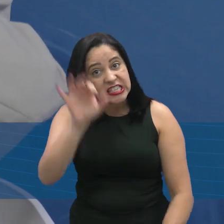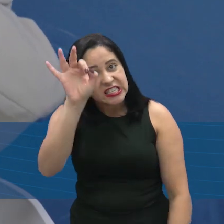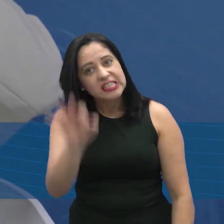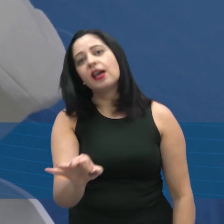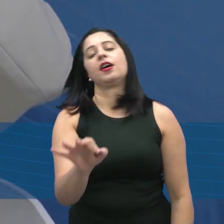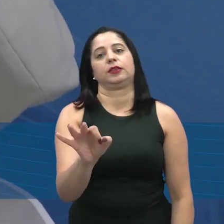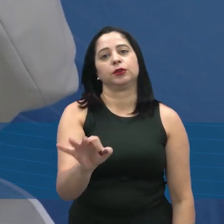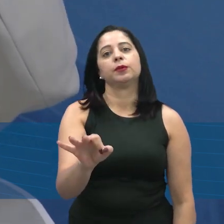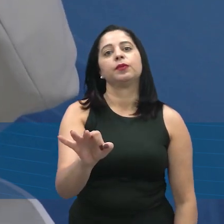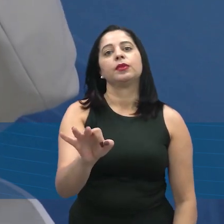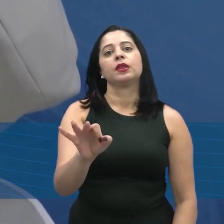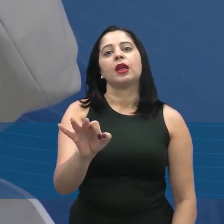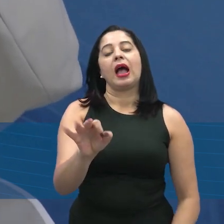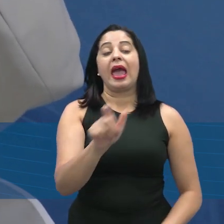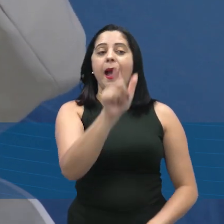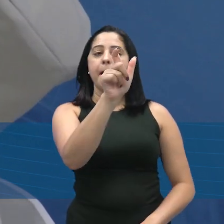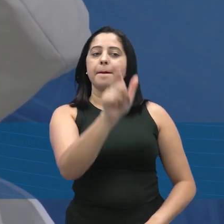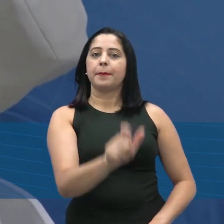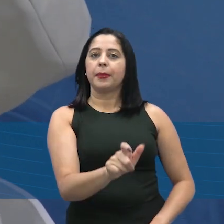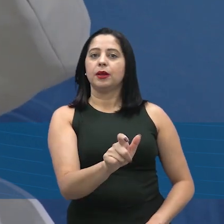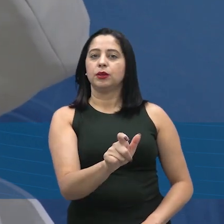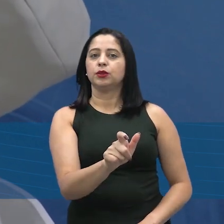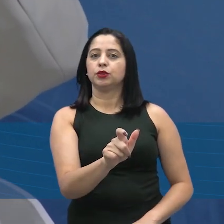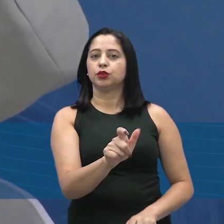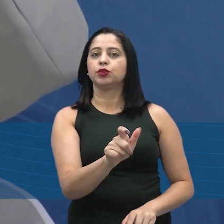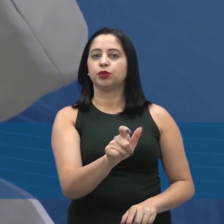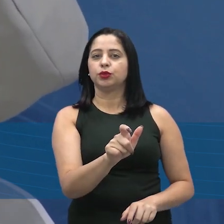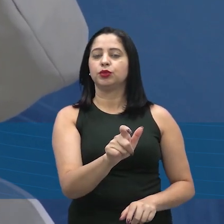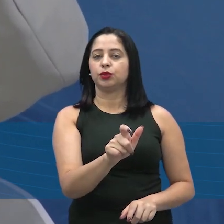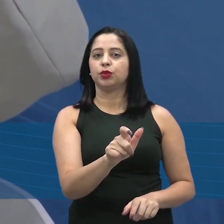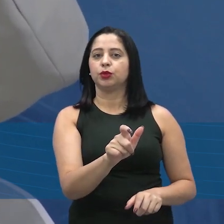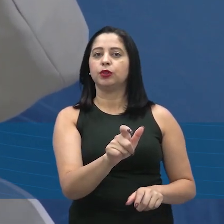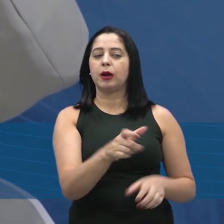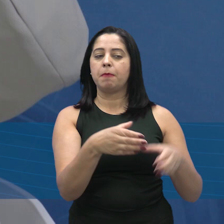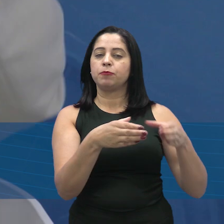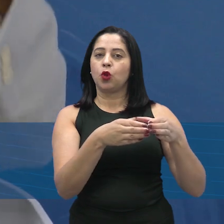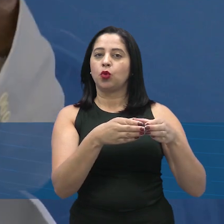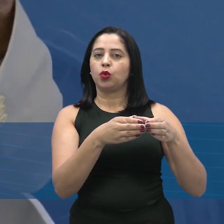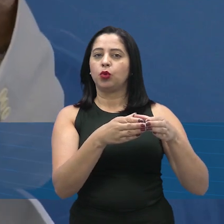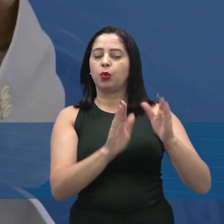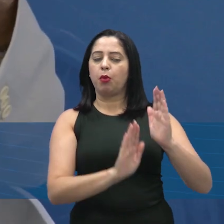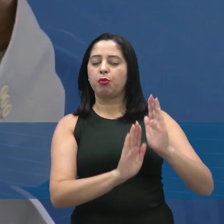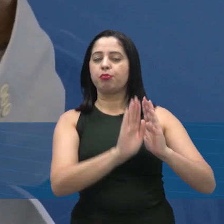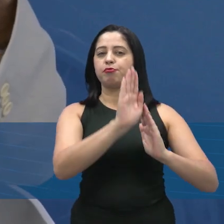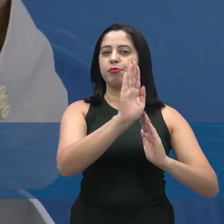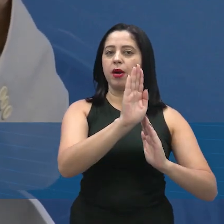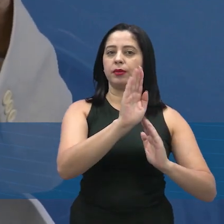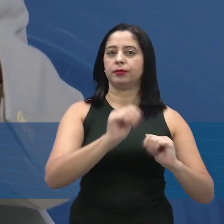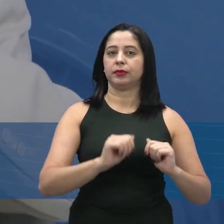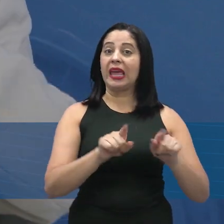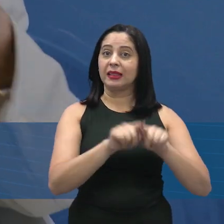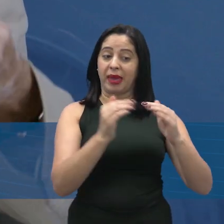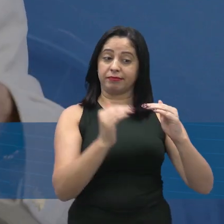causa a ascensão do indivíduo dentro da sua própria classe social e até acima.